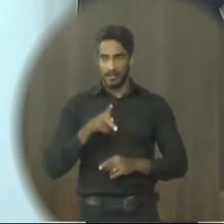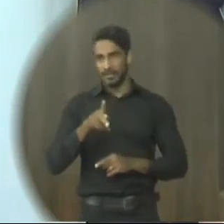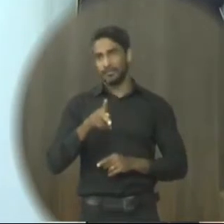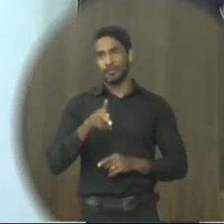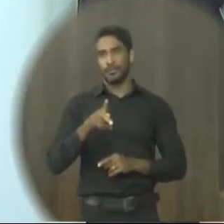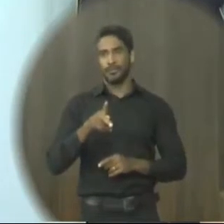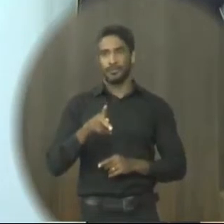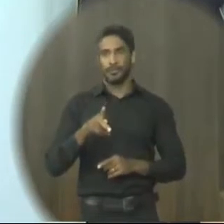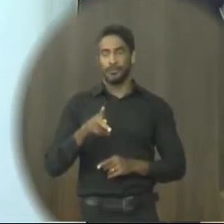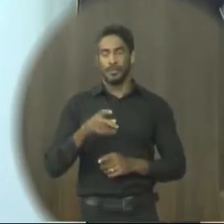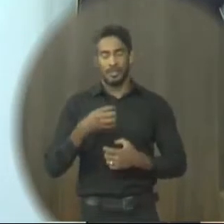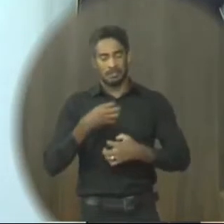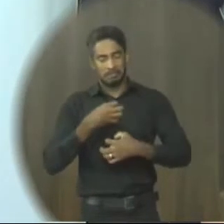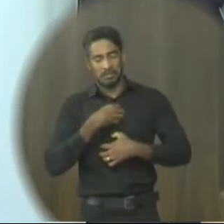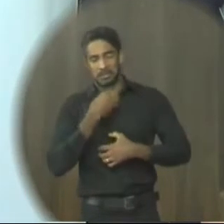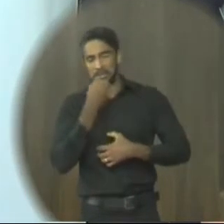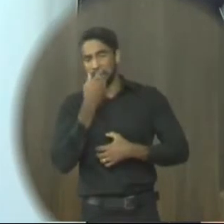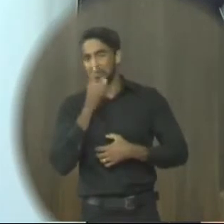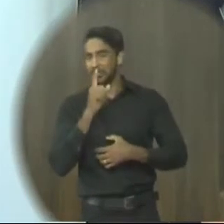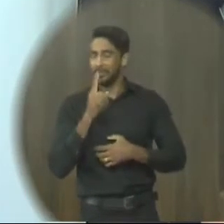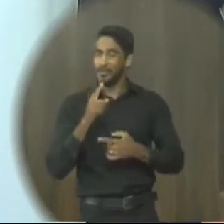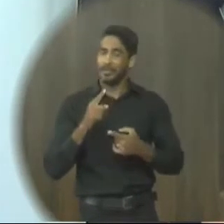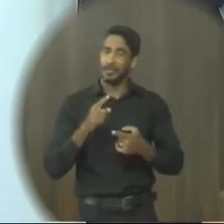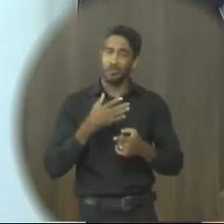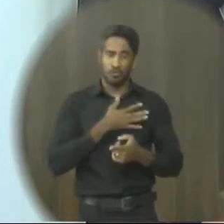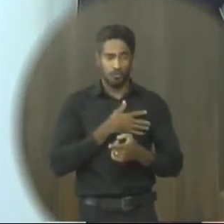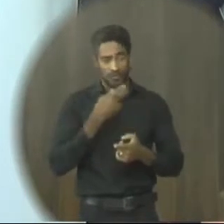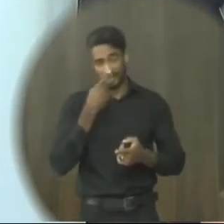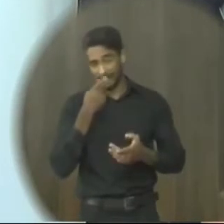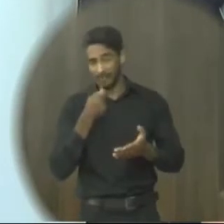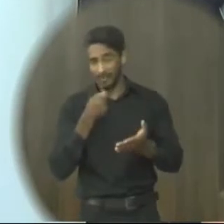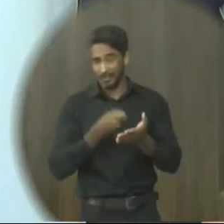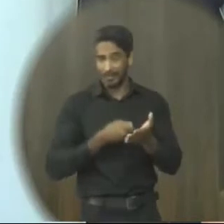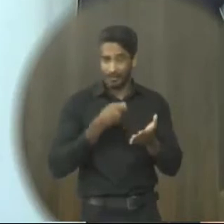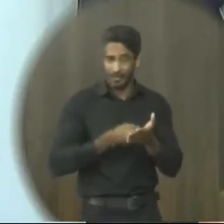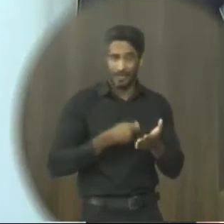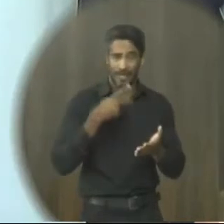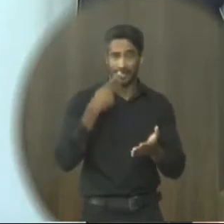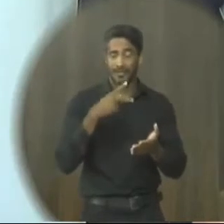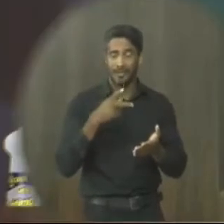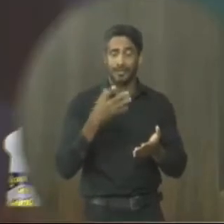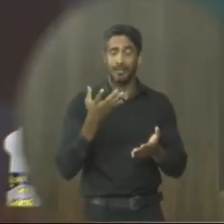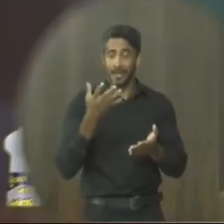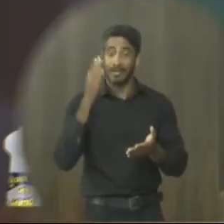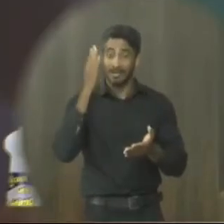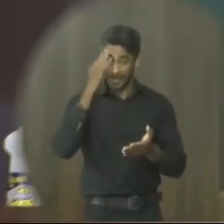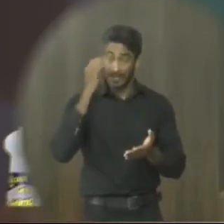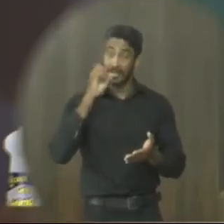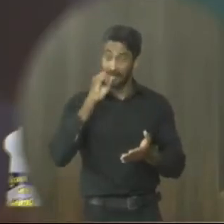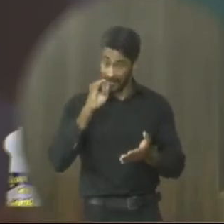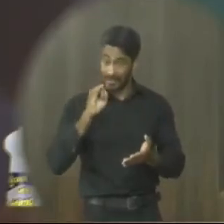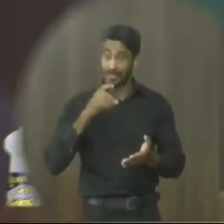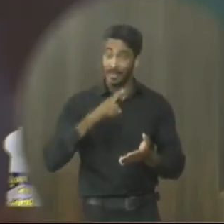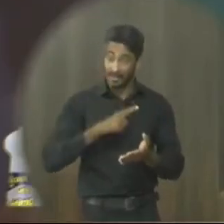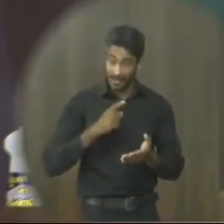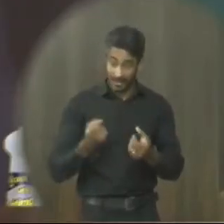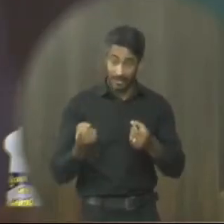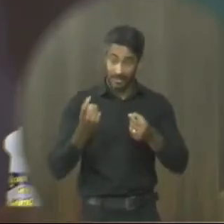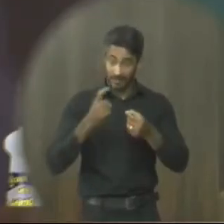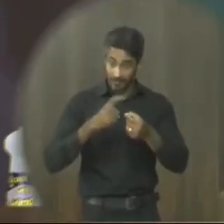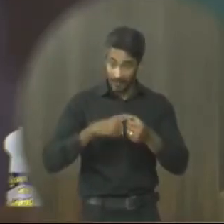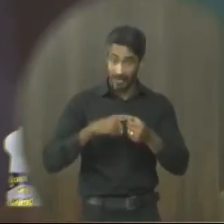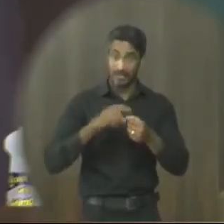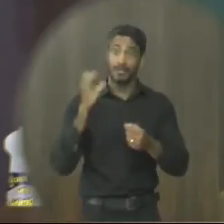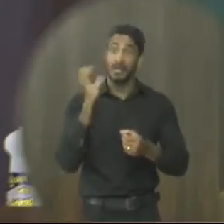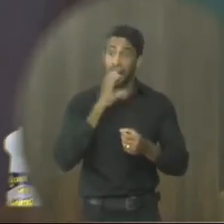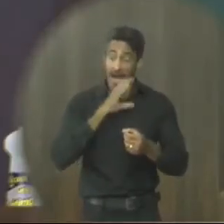Ele, eu acho que nem ficou tão satisfeito hoje com a minha fala, devido a eu ter cobrado dele. E queria saber realmente se tem essa possibilidade de estar voltando o mais rápido